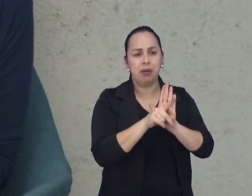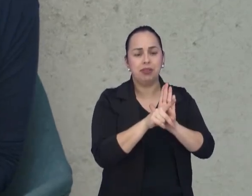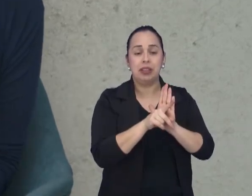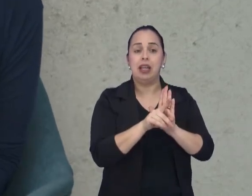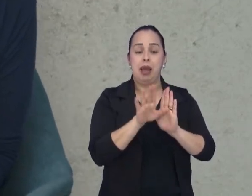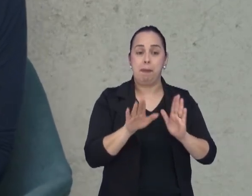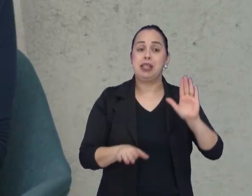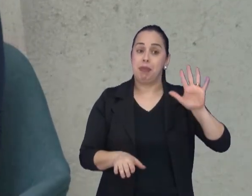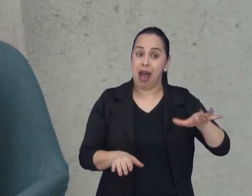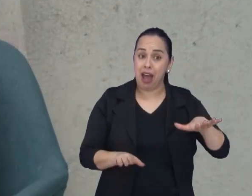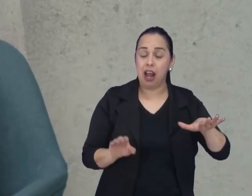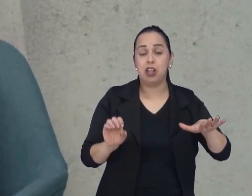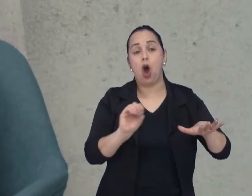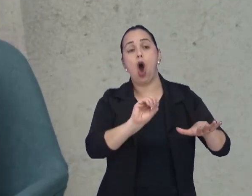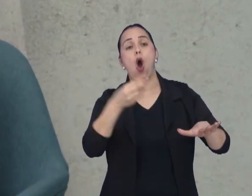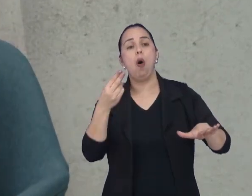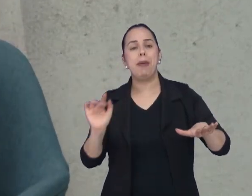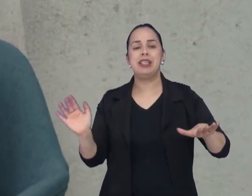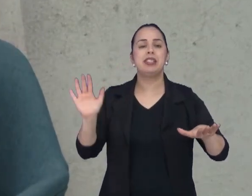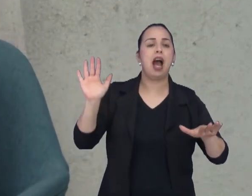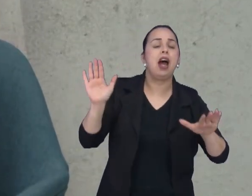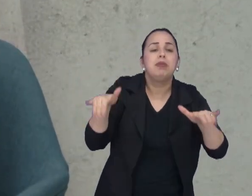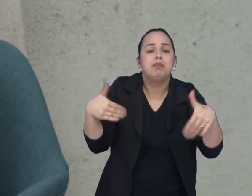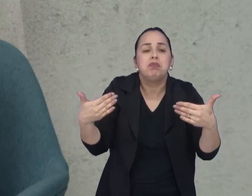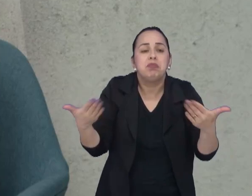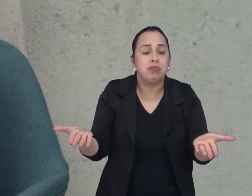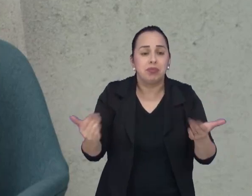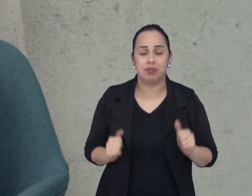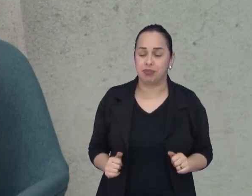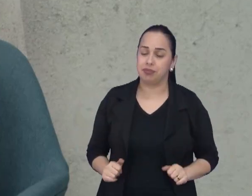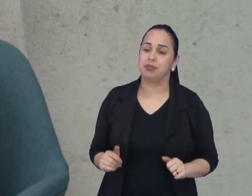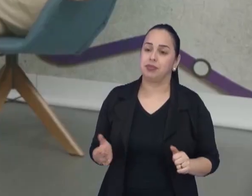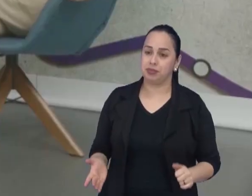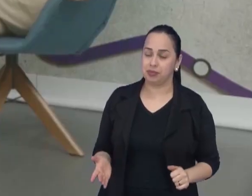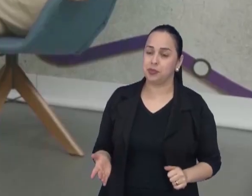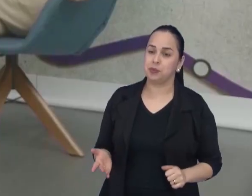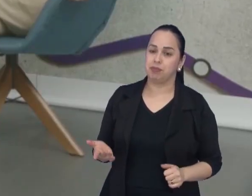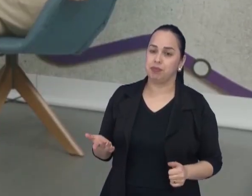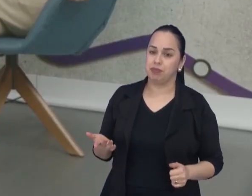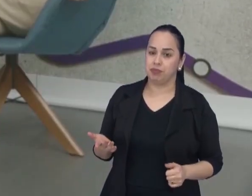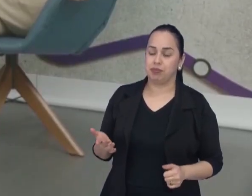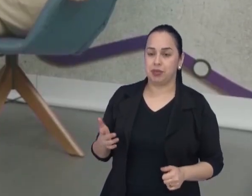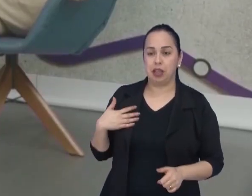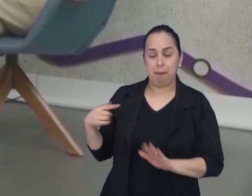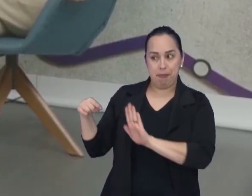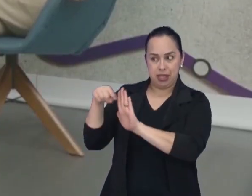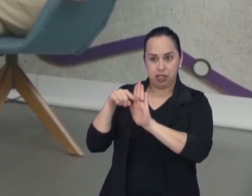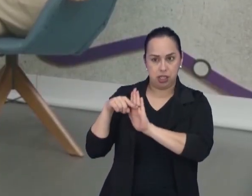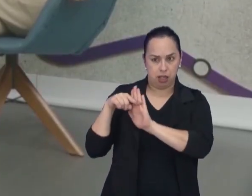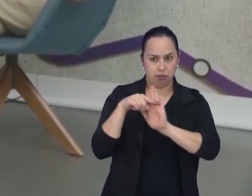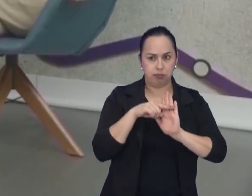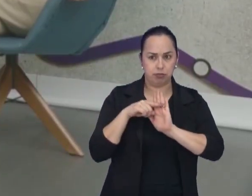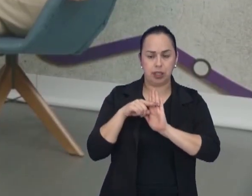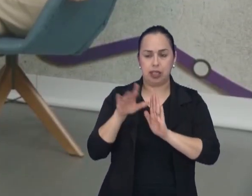mais baratas, mais caras nessa época? O que acaba acontecendo aí? Olha, na sondagem que a gente fez, por exemplo,